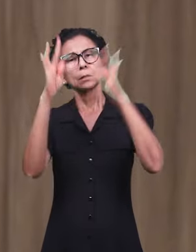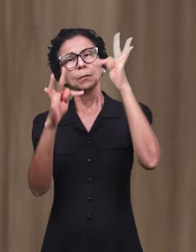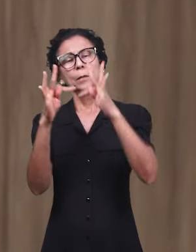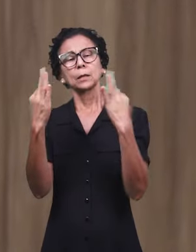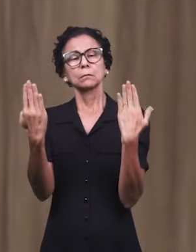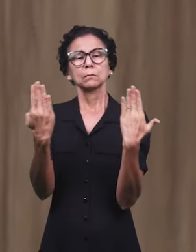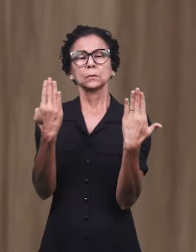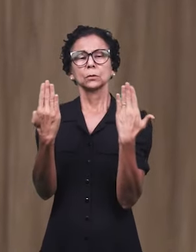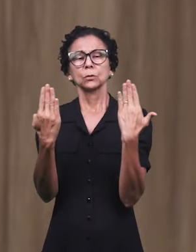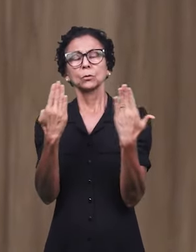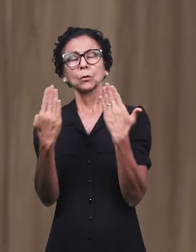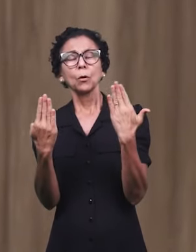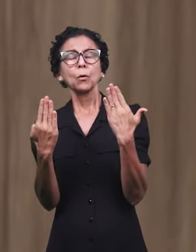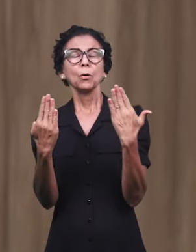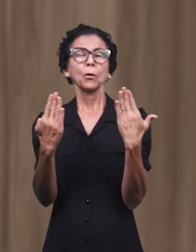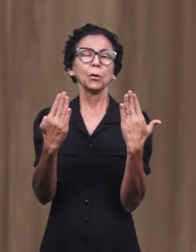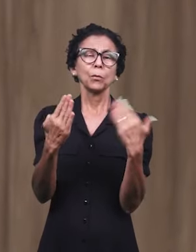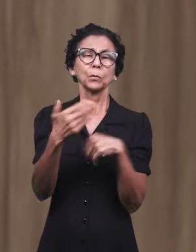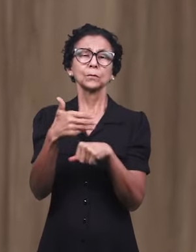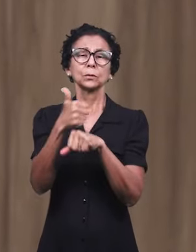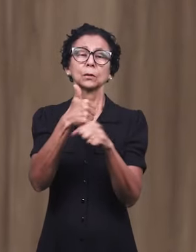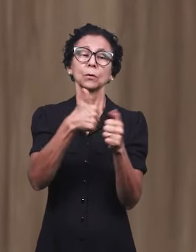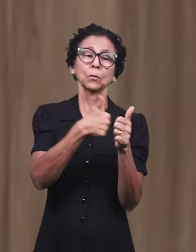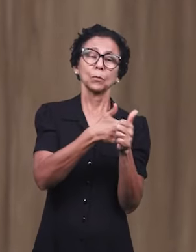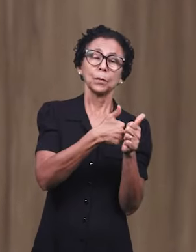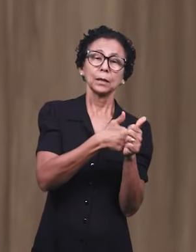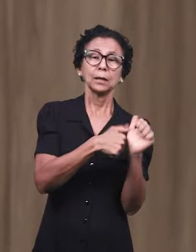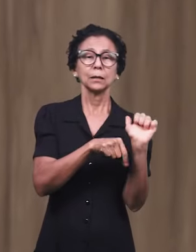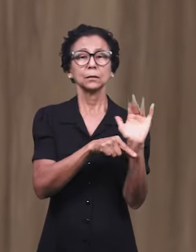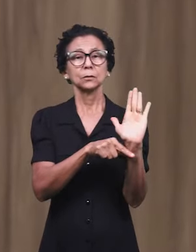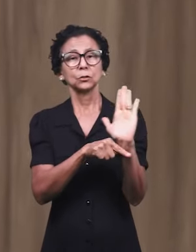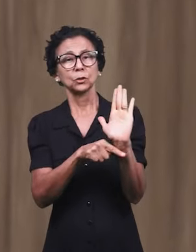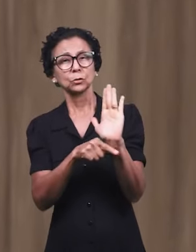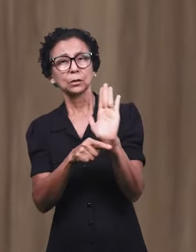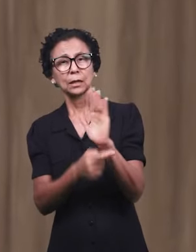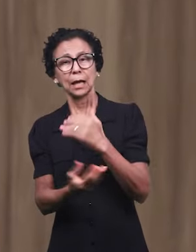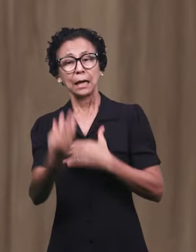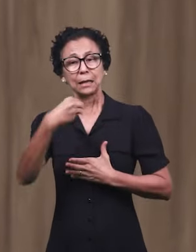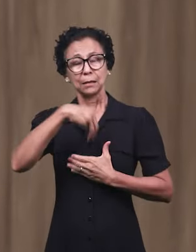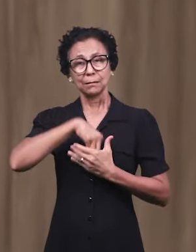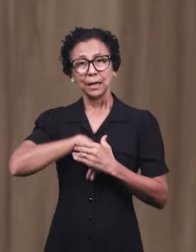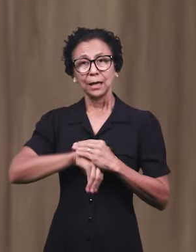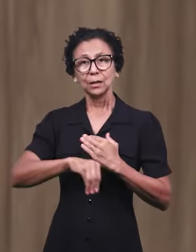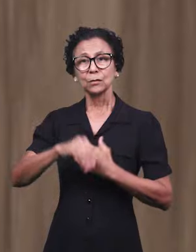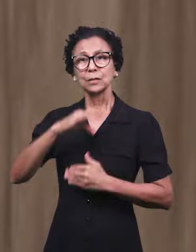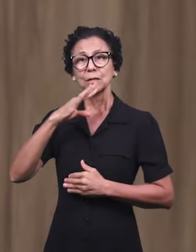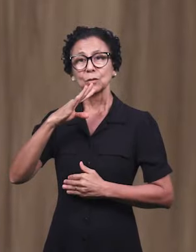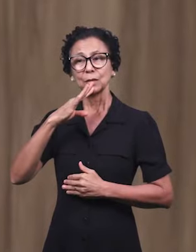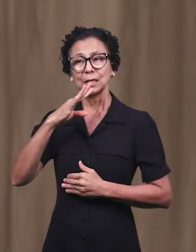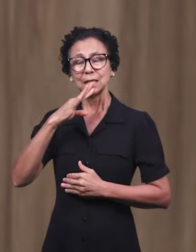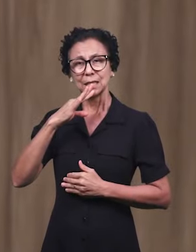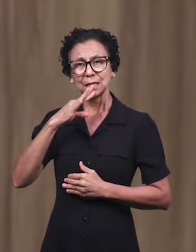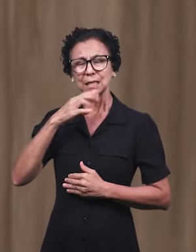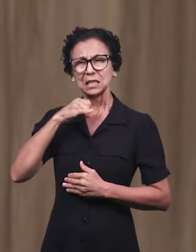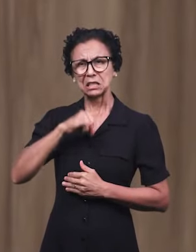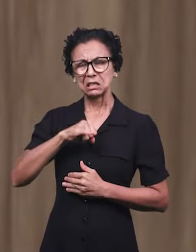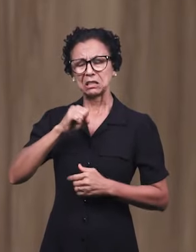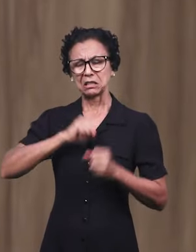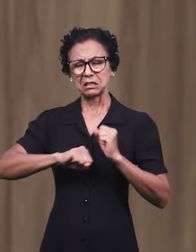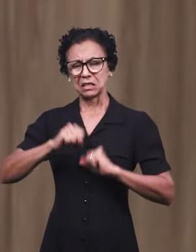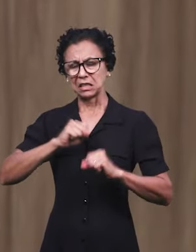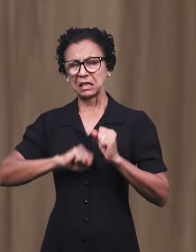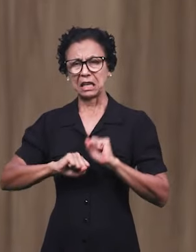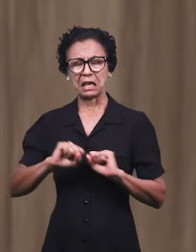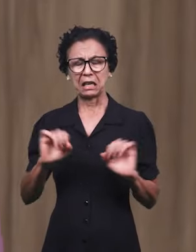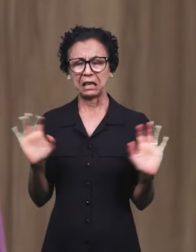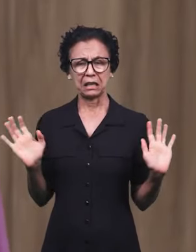começar ali um acompanhamento que vai te ajudar na questão do autoconhecimento, mesmo que você não tenha sofrido com ansiedade, né, com